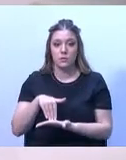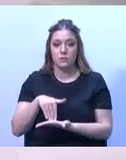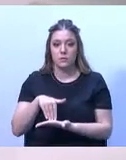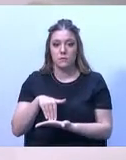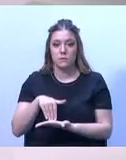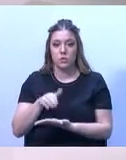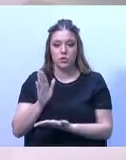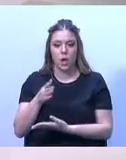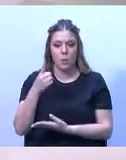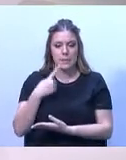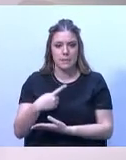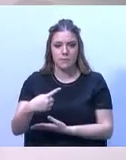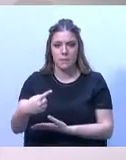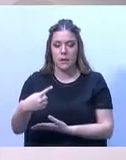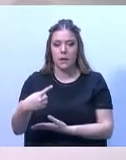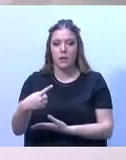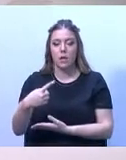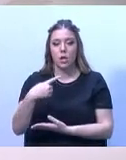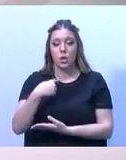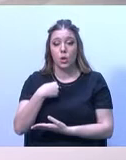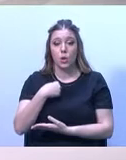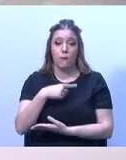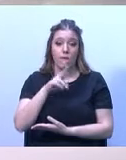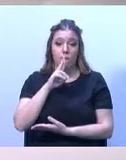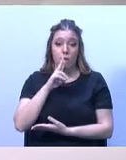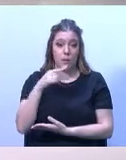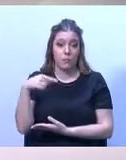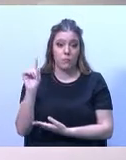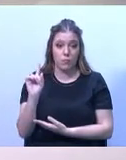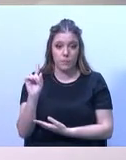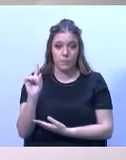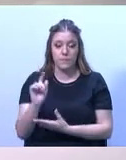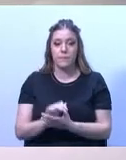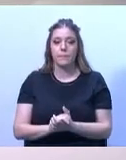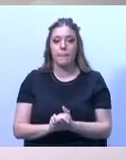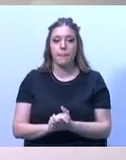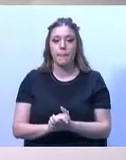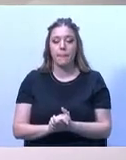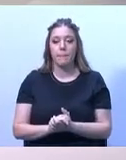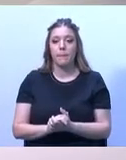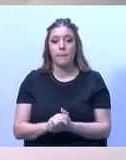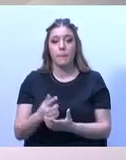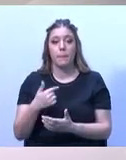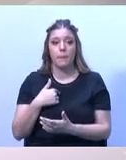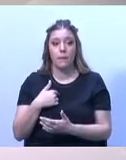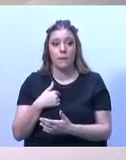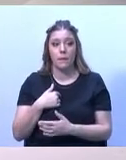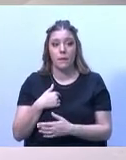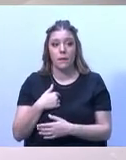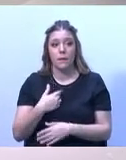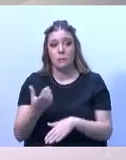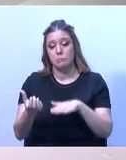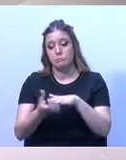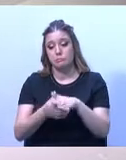8 dias que eu fui a Fátima. E levei sandálias abertas